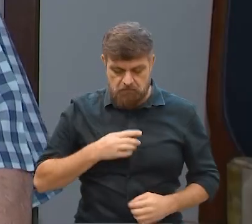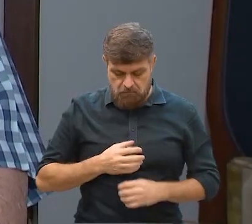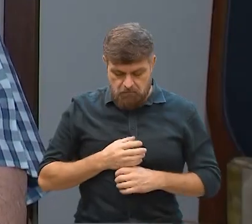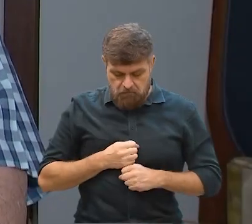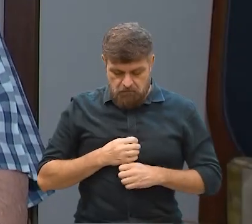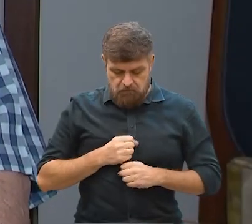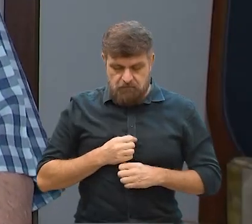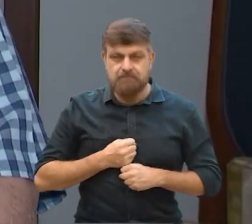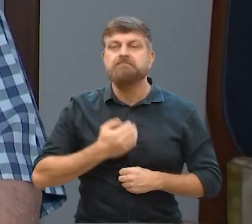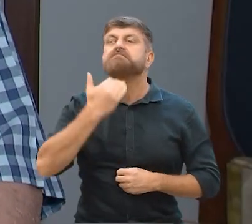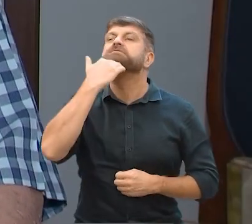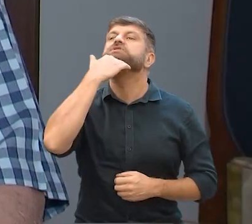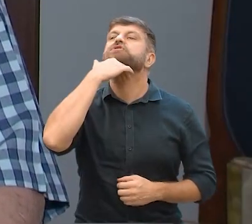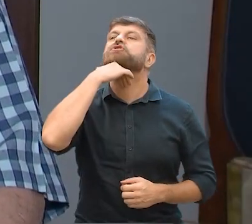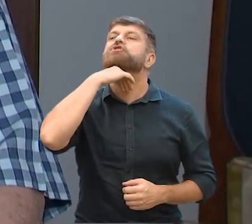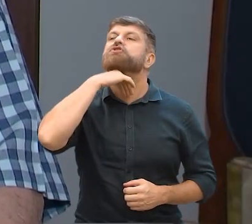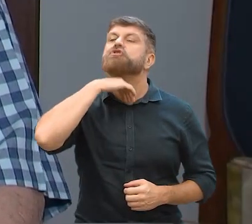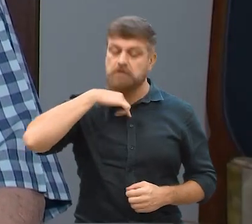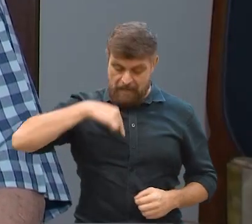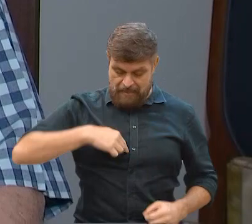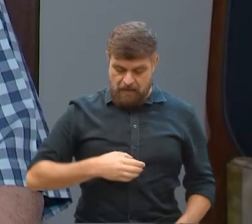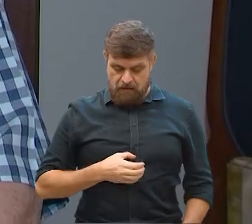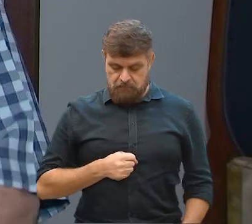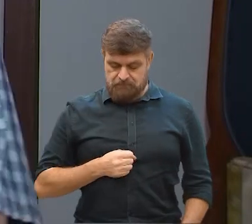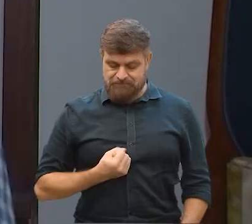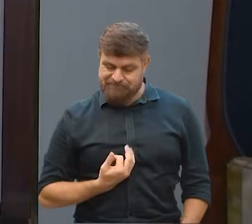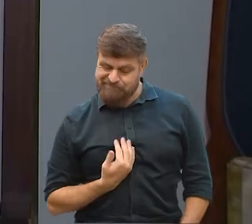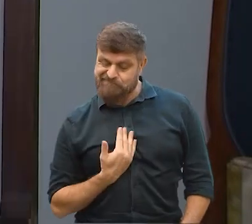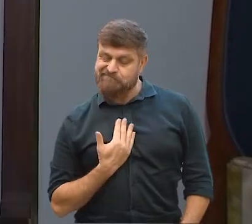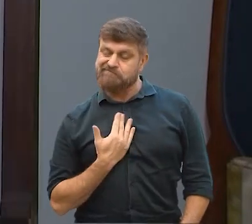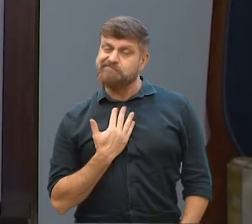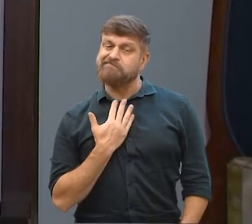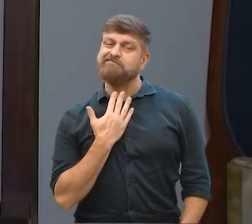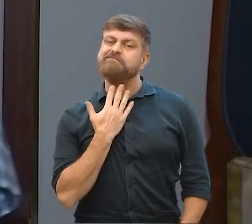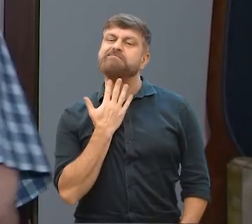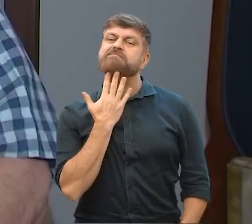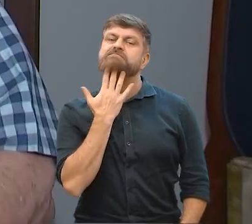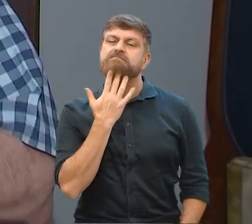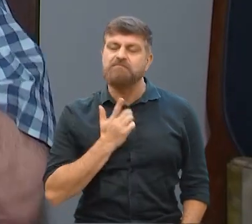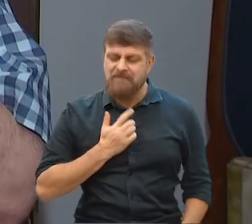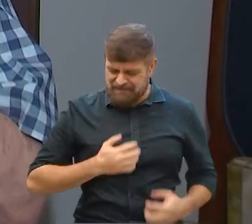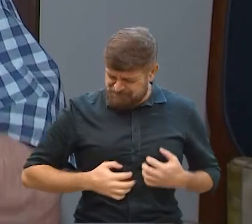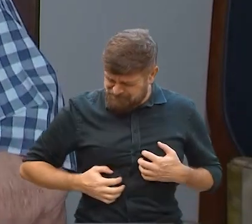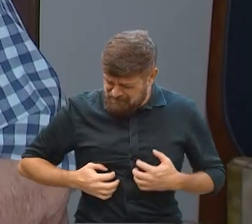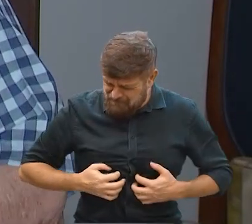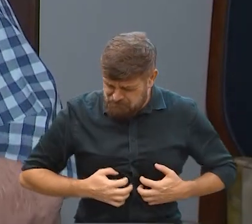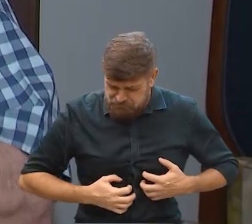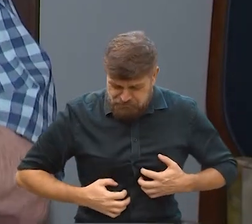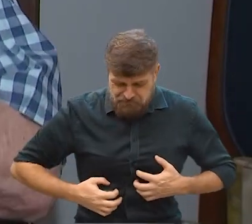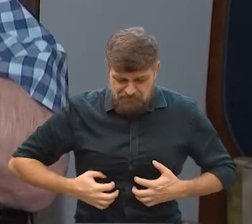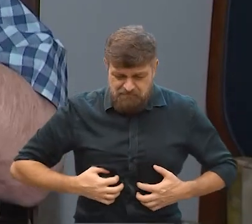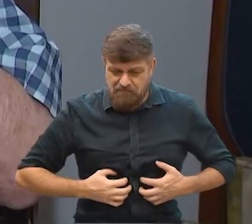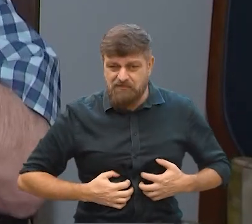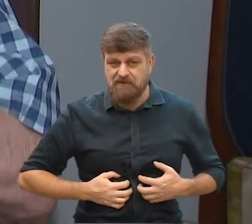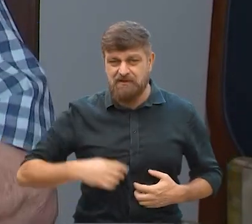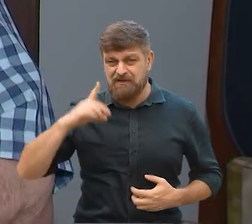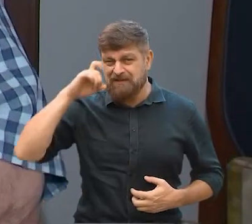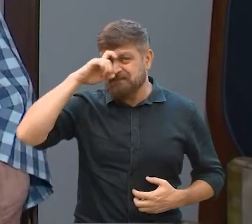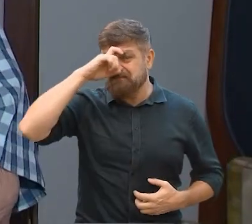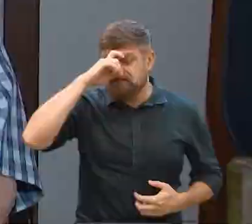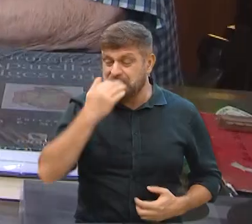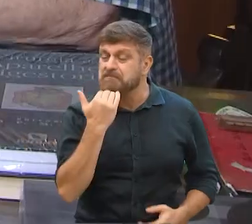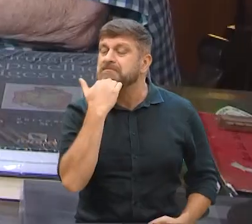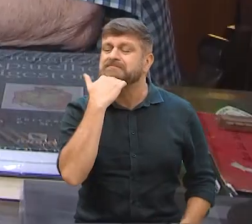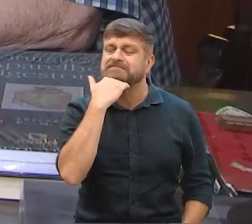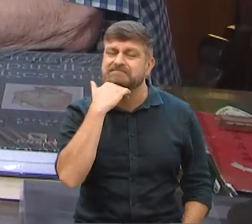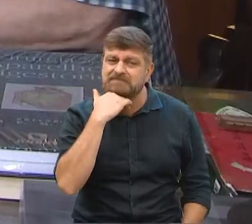não propulsivas. Você imagina que as outras estão empurrando o alimento para baixo, ela está contraindo embaixo. Então a pessoa tem sintoma, tem dificuldade para engolir, que